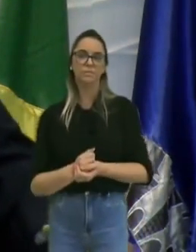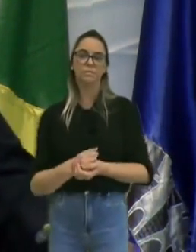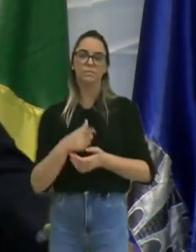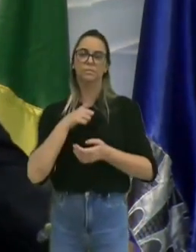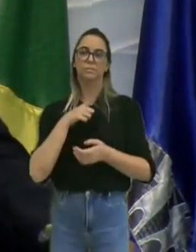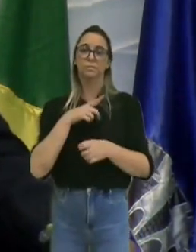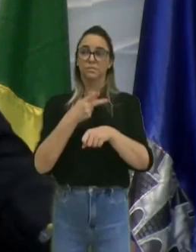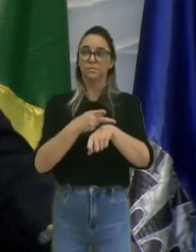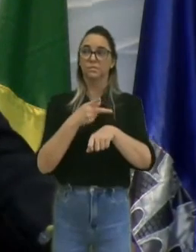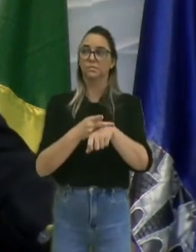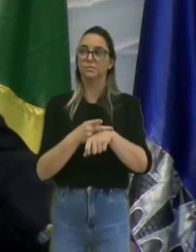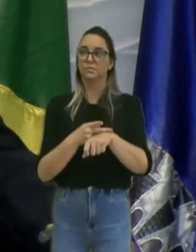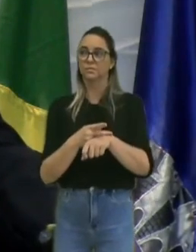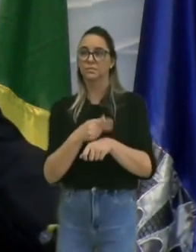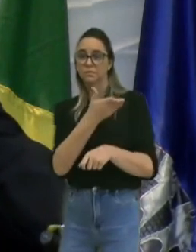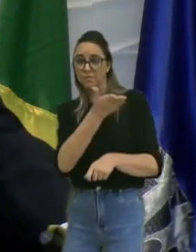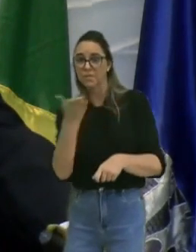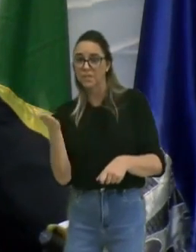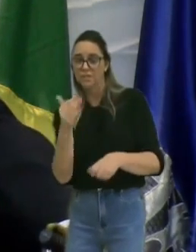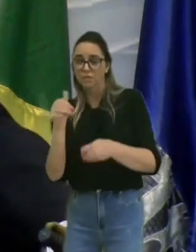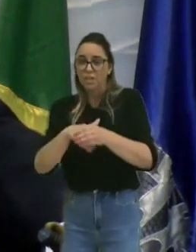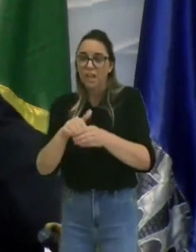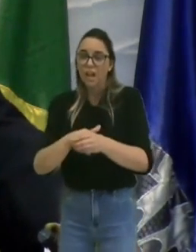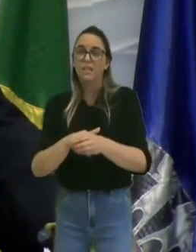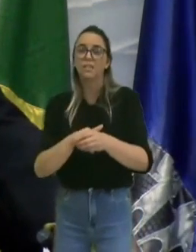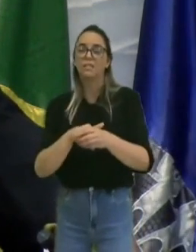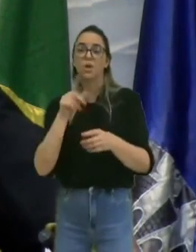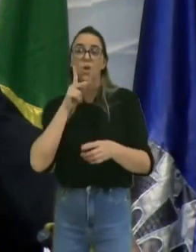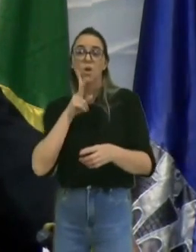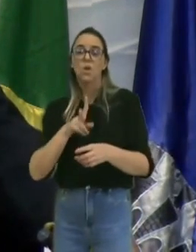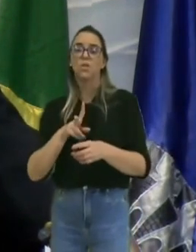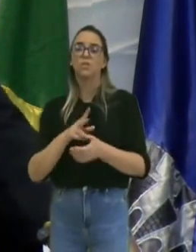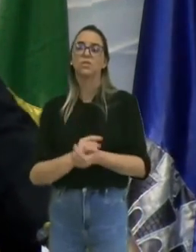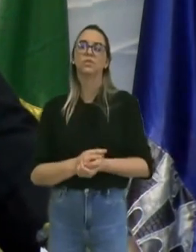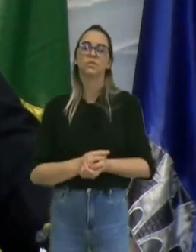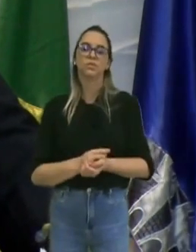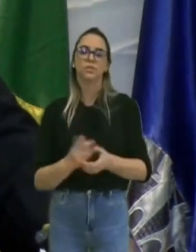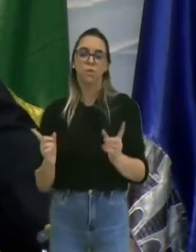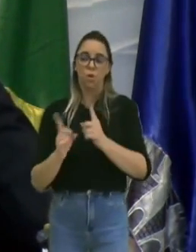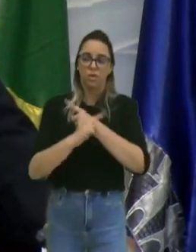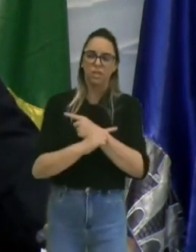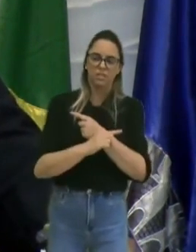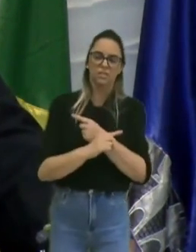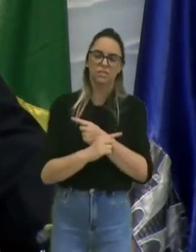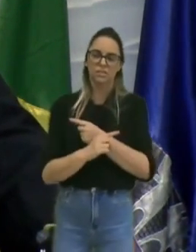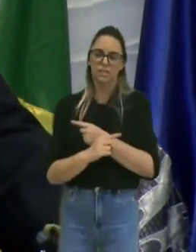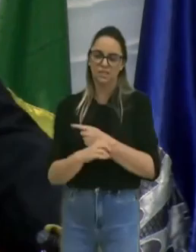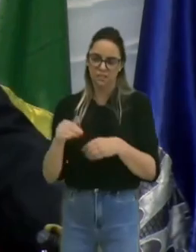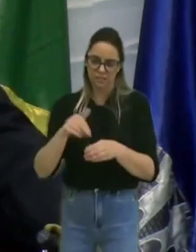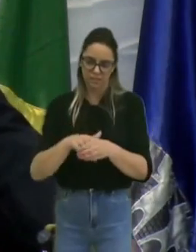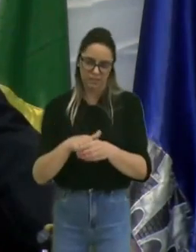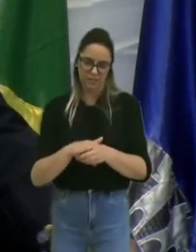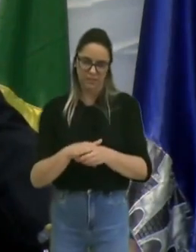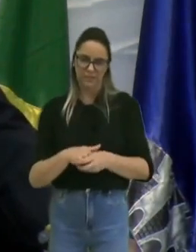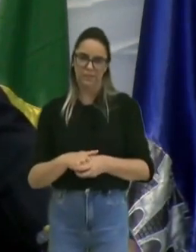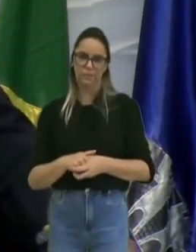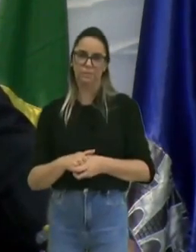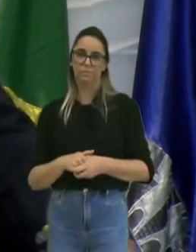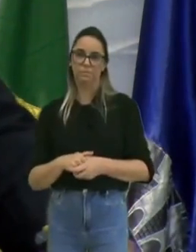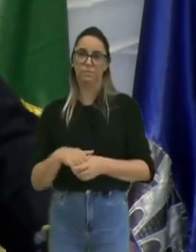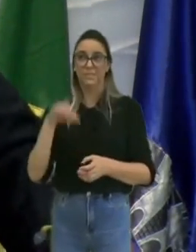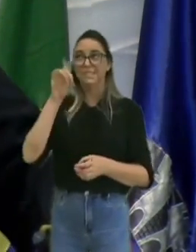E quando você vai votar, meu povo, pegue desses imbecis. Pegue dele e vote contra. Porque no dia que você votar, só quem vem votando você é